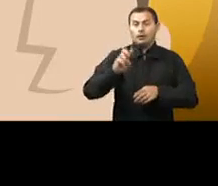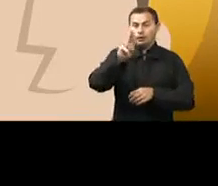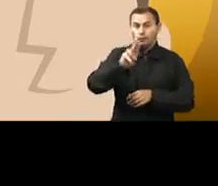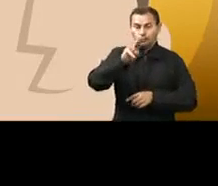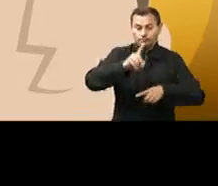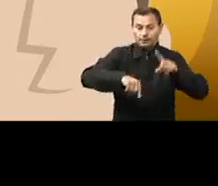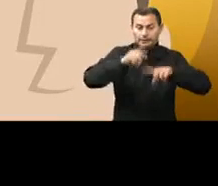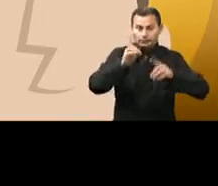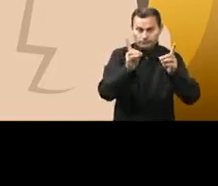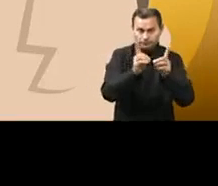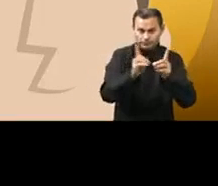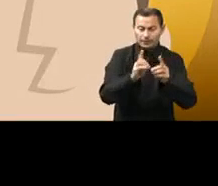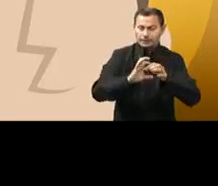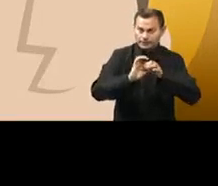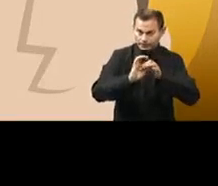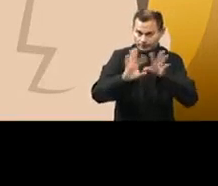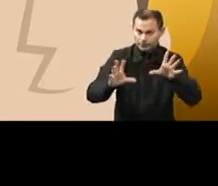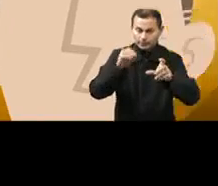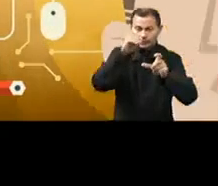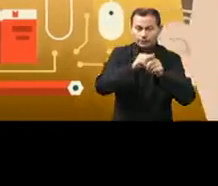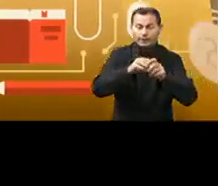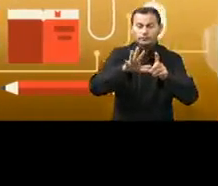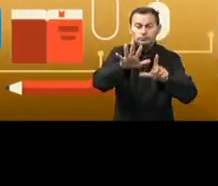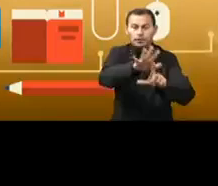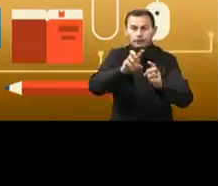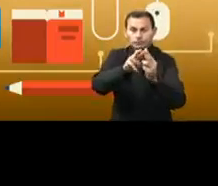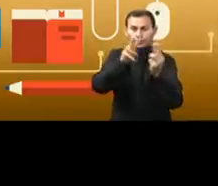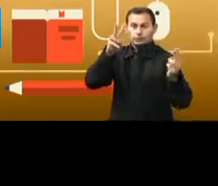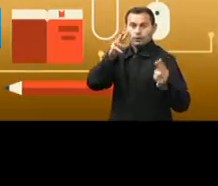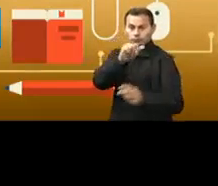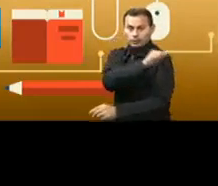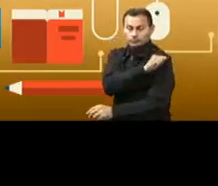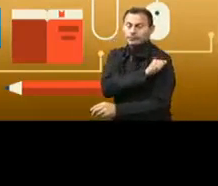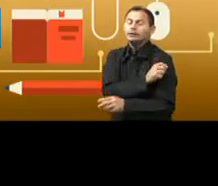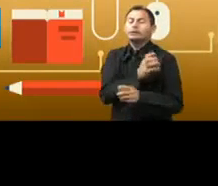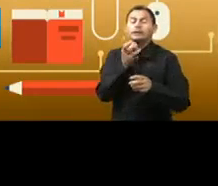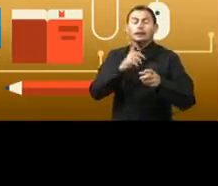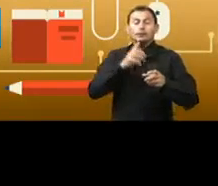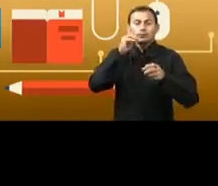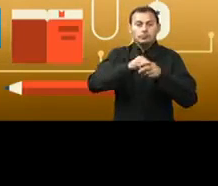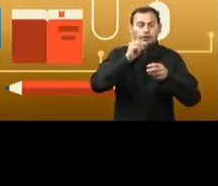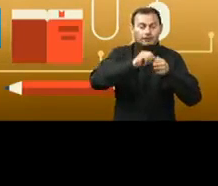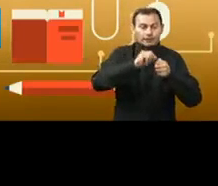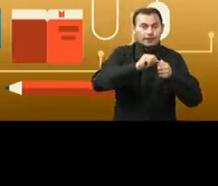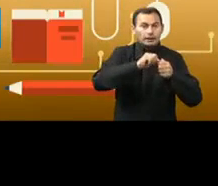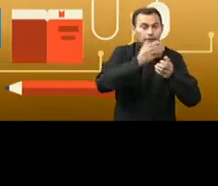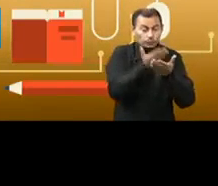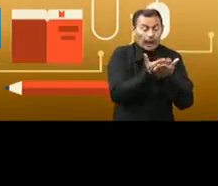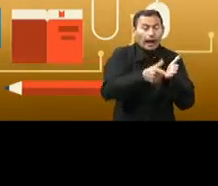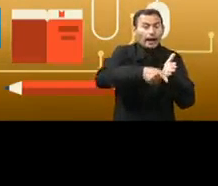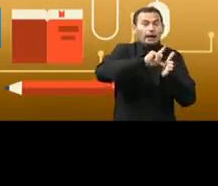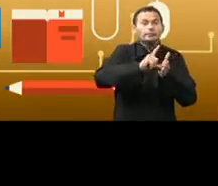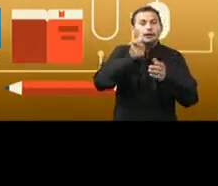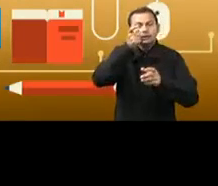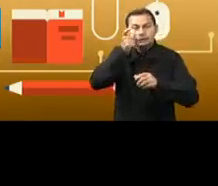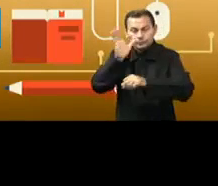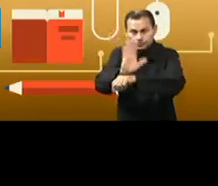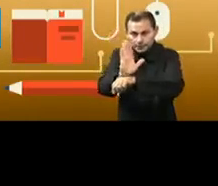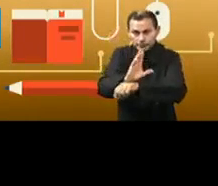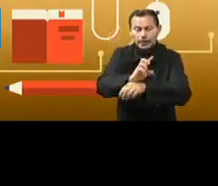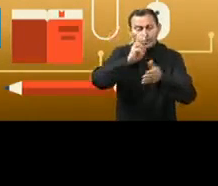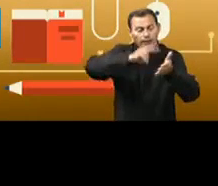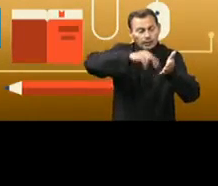material didático disponível no ambiente virtual do aluno. Isso inclui fazer a pré-aula, assistir aos vídeos, ler